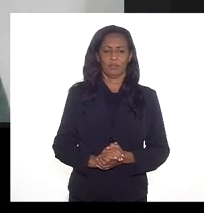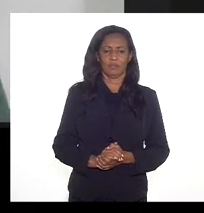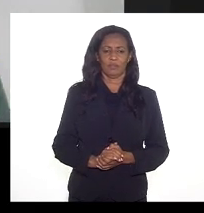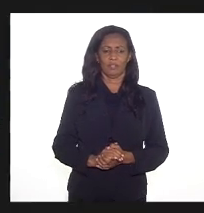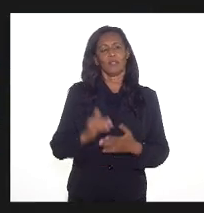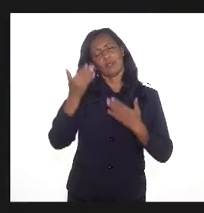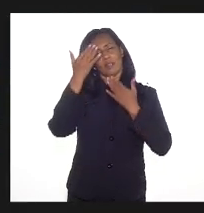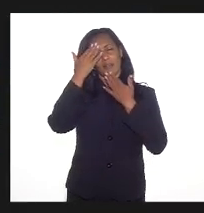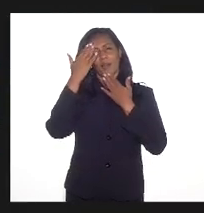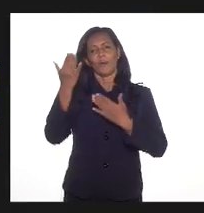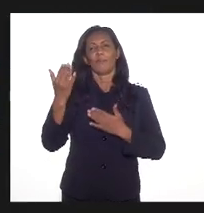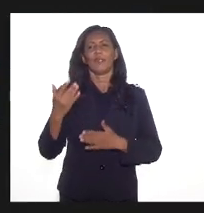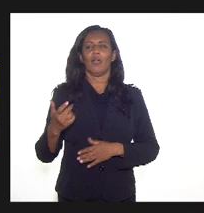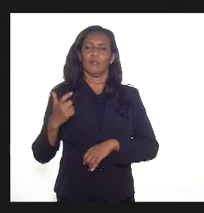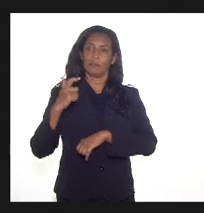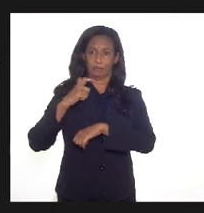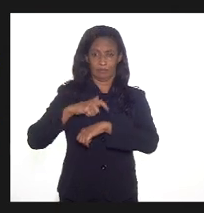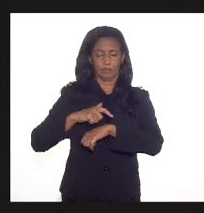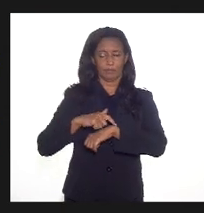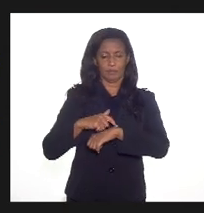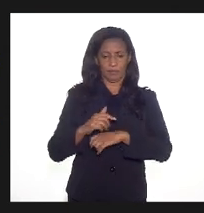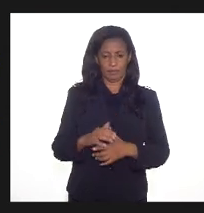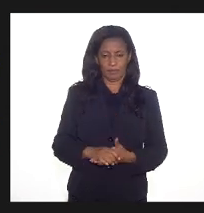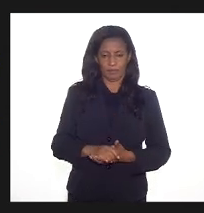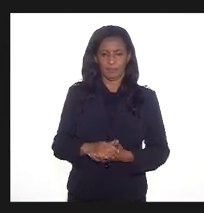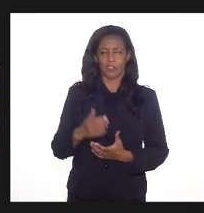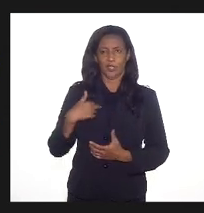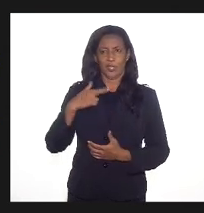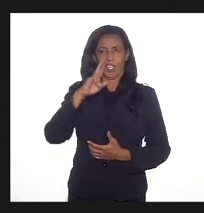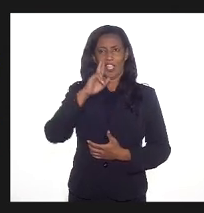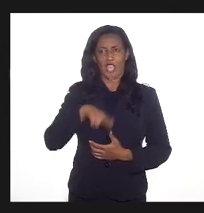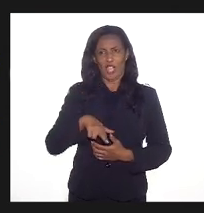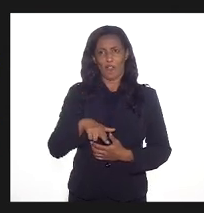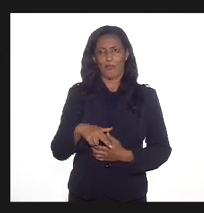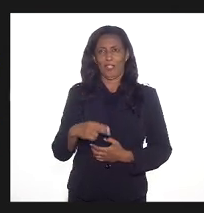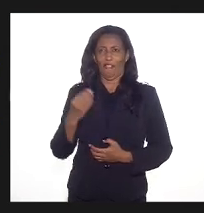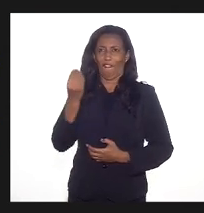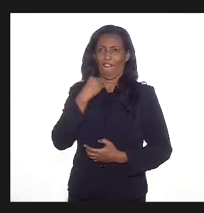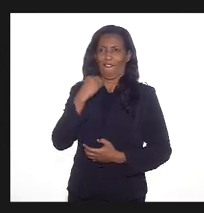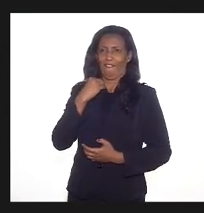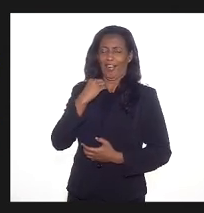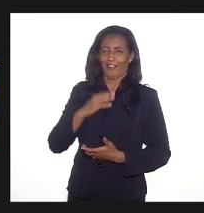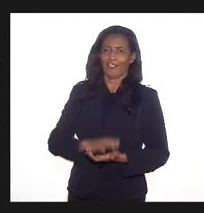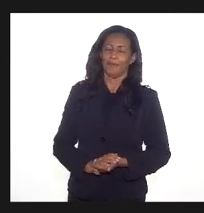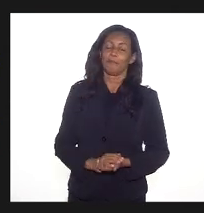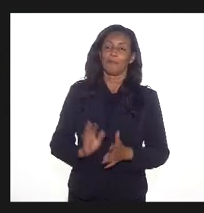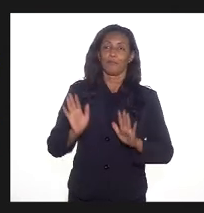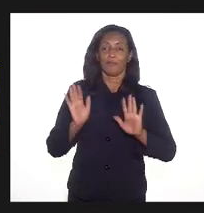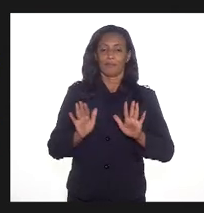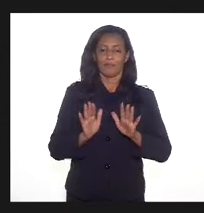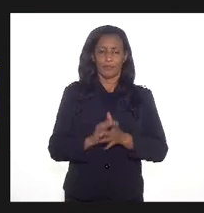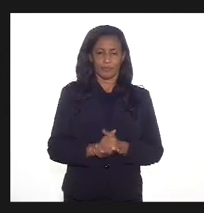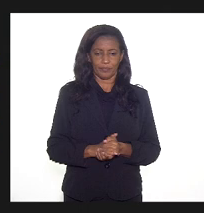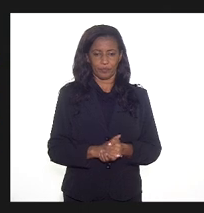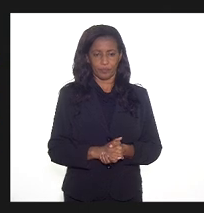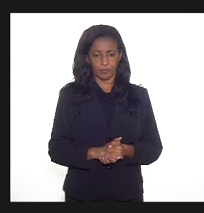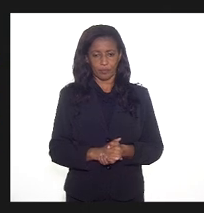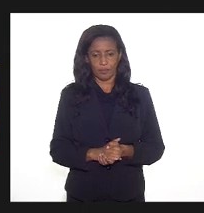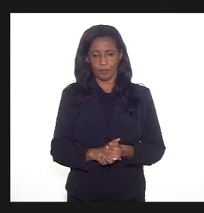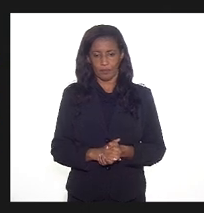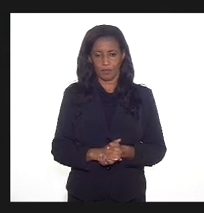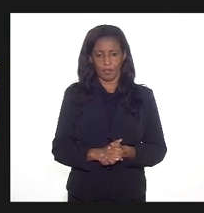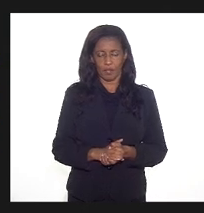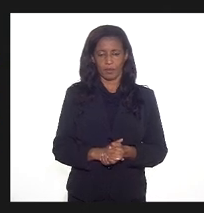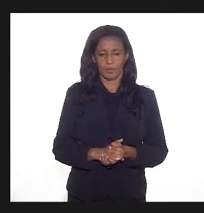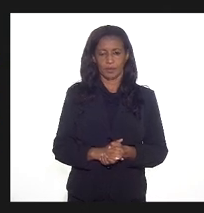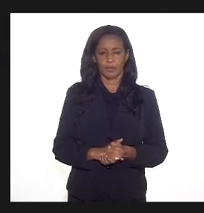Obrigado por conceder a parte. Né? Eu já estou realmente aqui com pouca bateria. Mas eu queria dizer que, né,